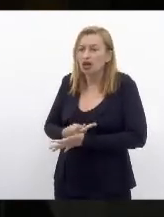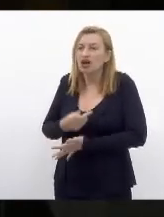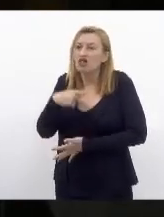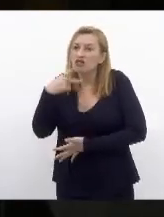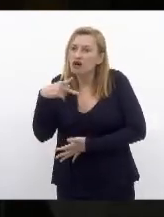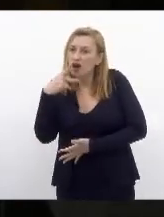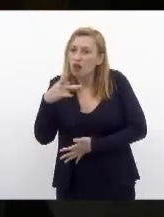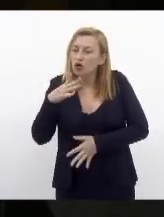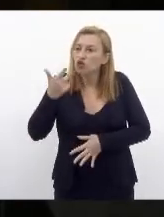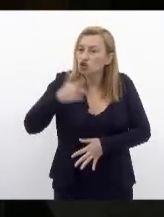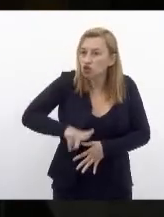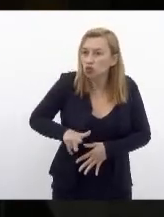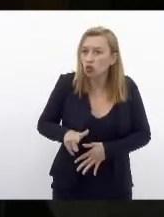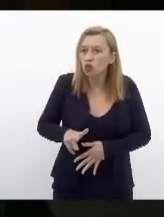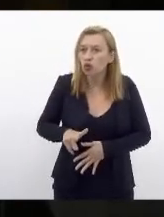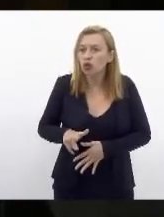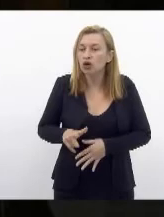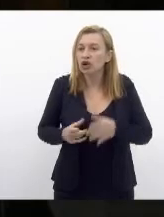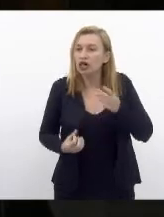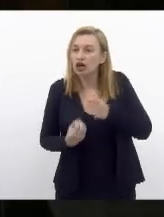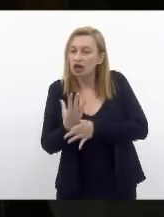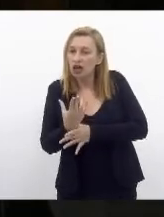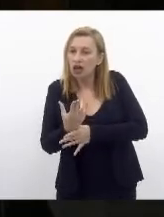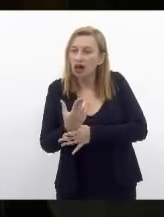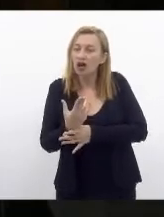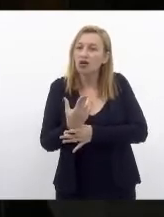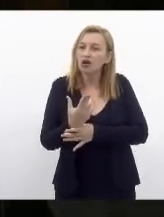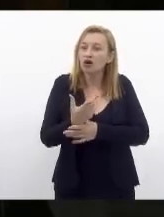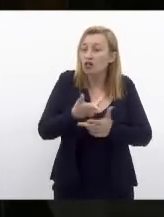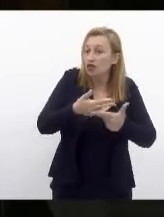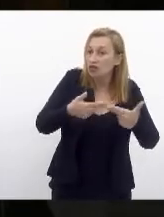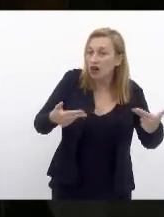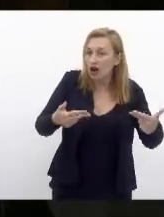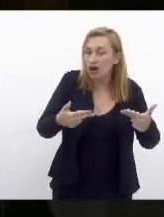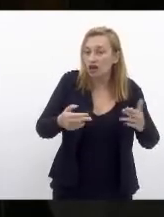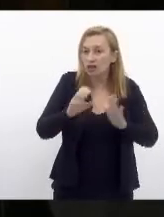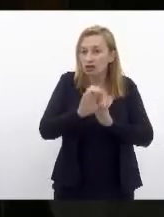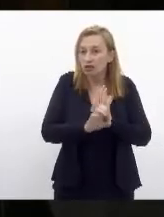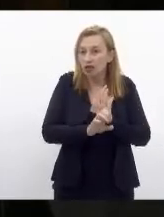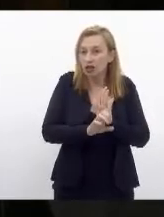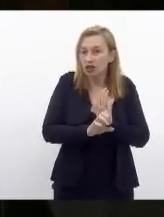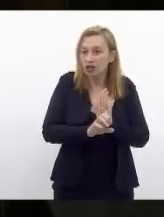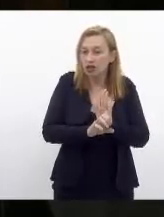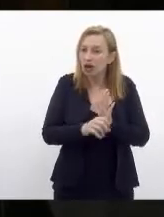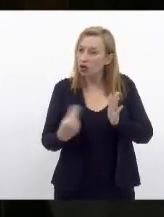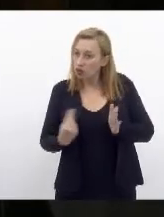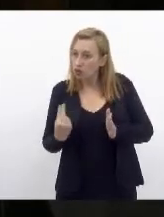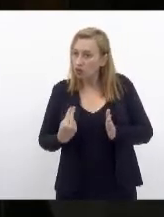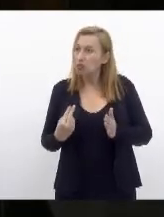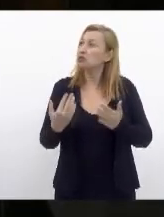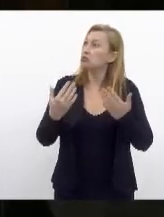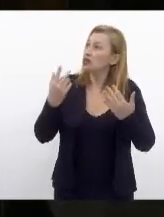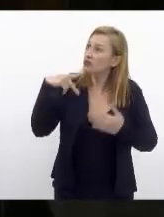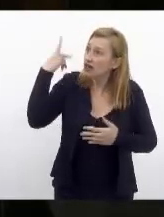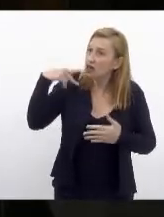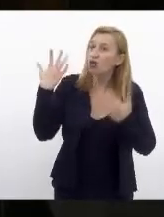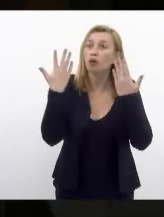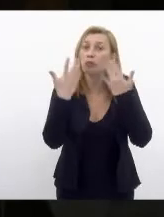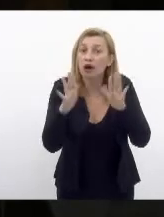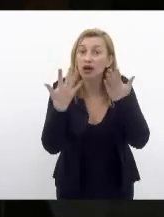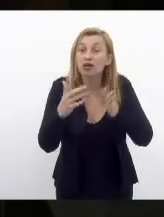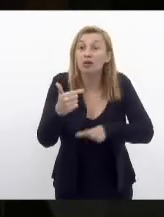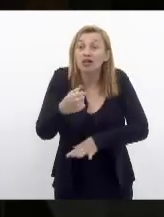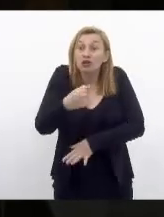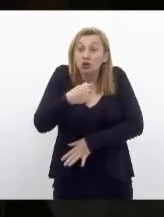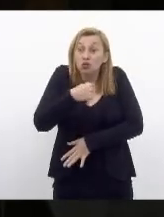disse que, mais uma vez, que era o autor que fez diversas indicações. Vereador, parabéns, é isso mesmo. Só que quando